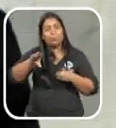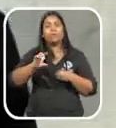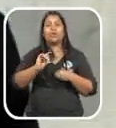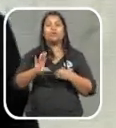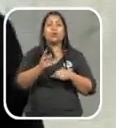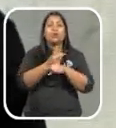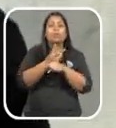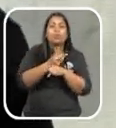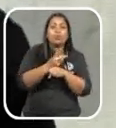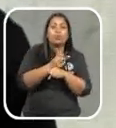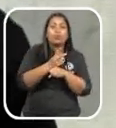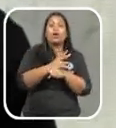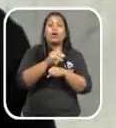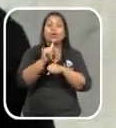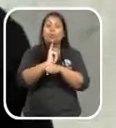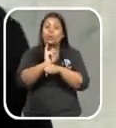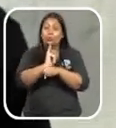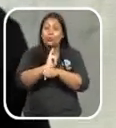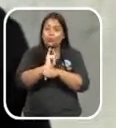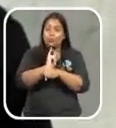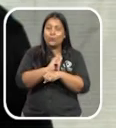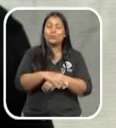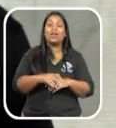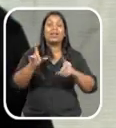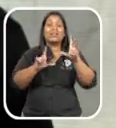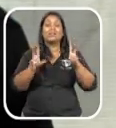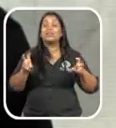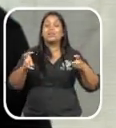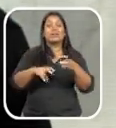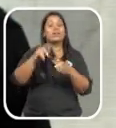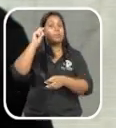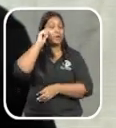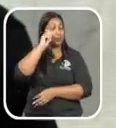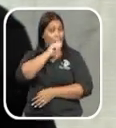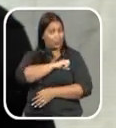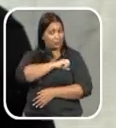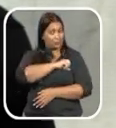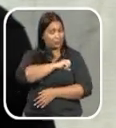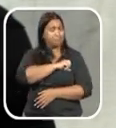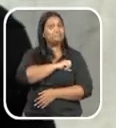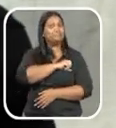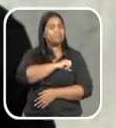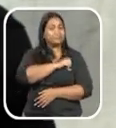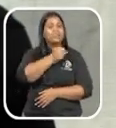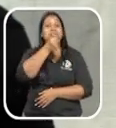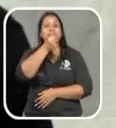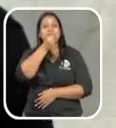lá, TV Câmara São José do Rio Preto, Questão de Ordem, João Paulo Rilo, esse programa vai estar